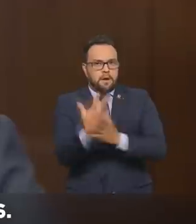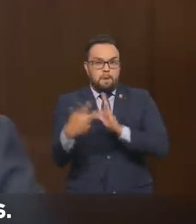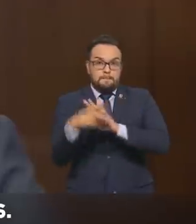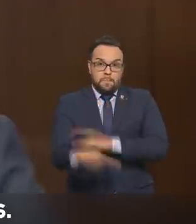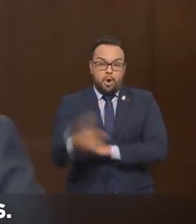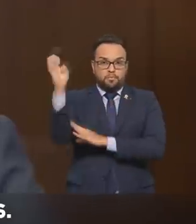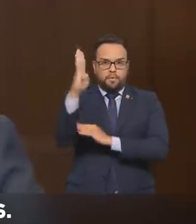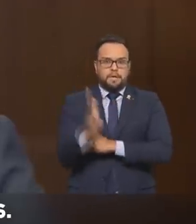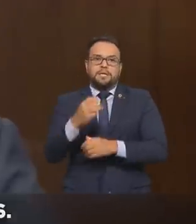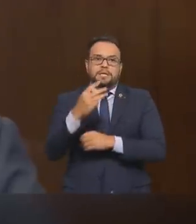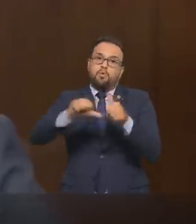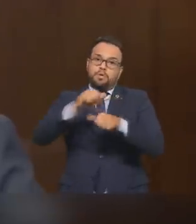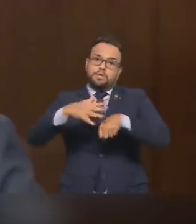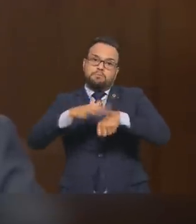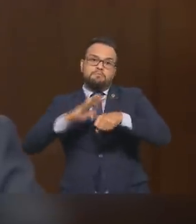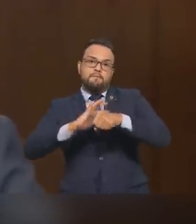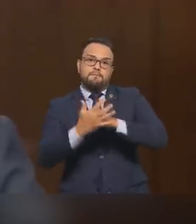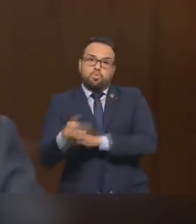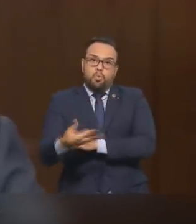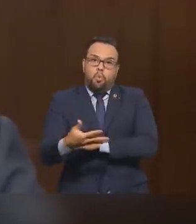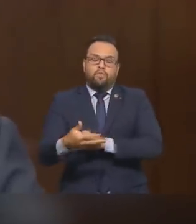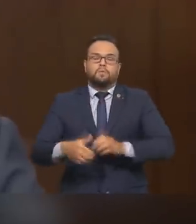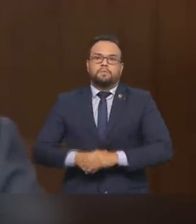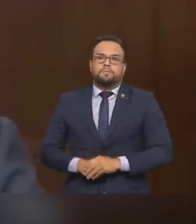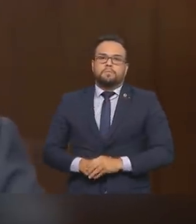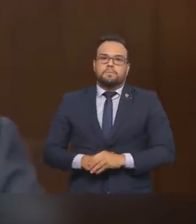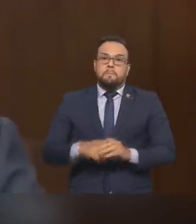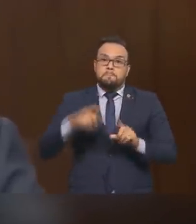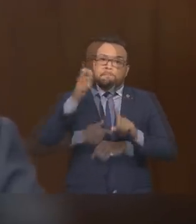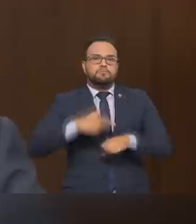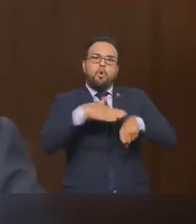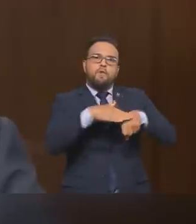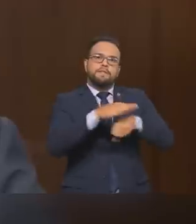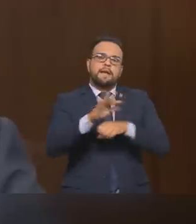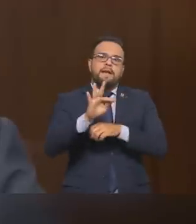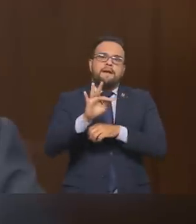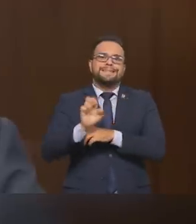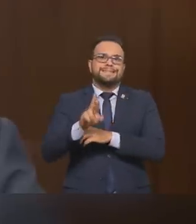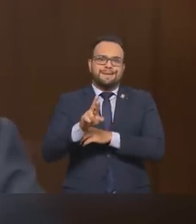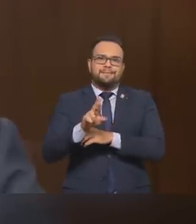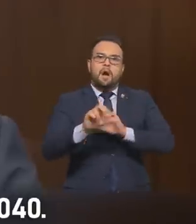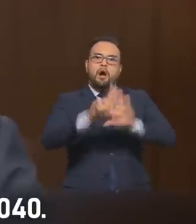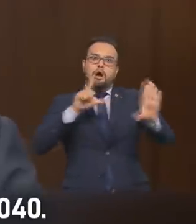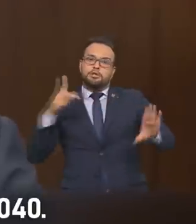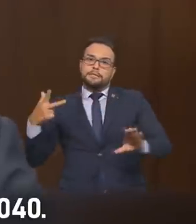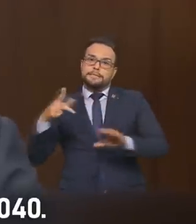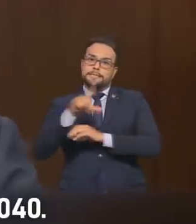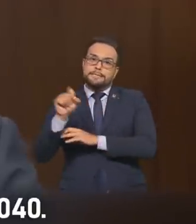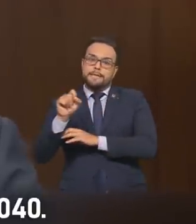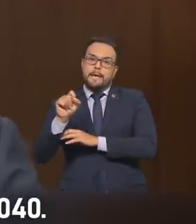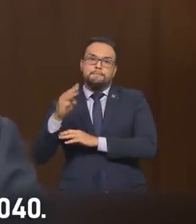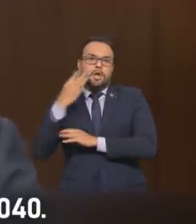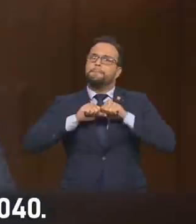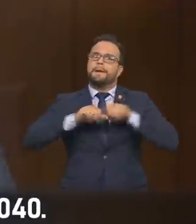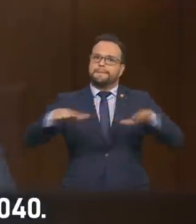possamos vacinar os brasileiros neste mês. Intercedi pessoalmente para a antecipação de doses, que serão entregues